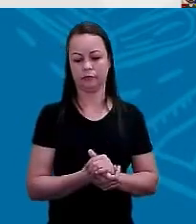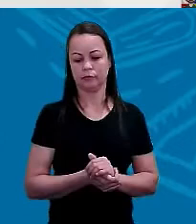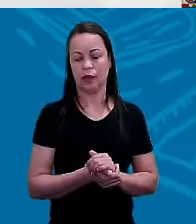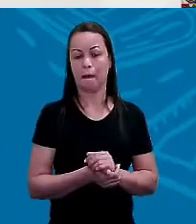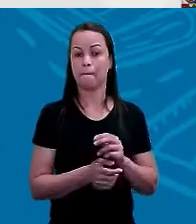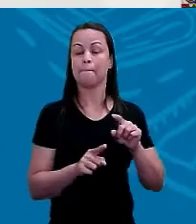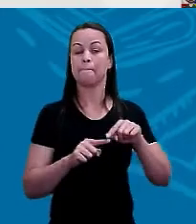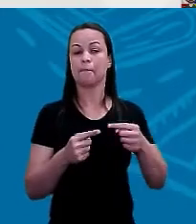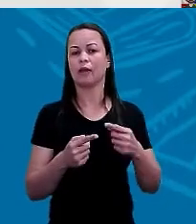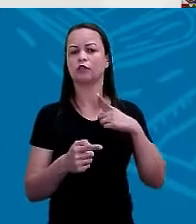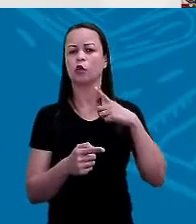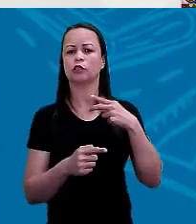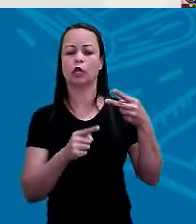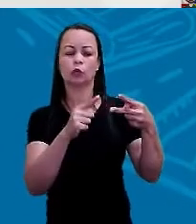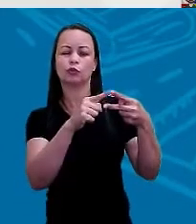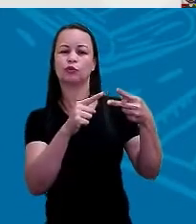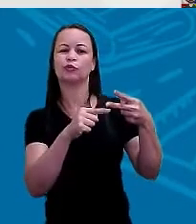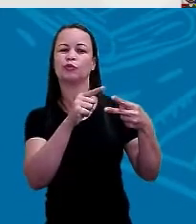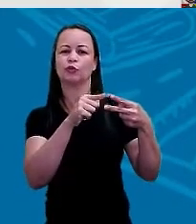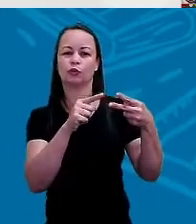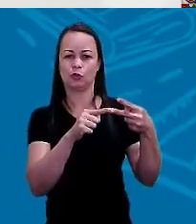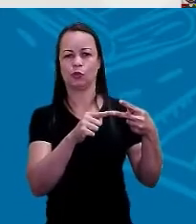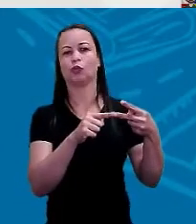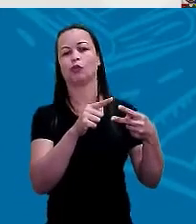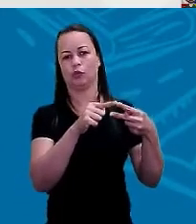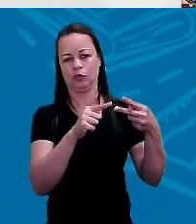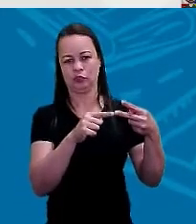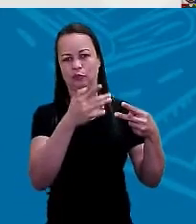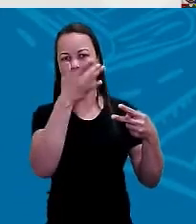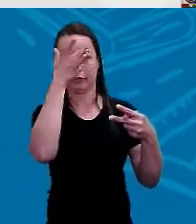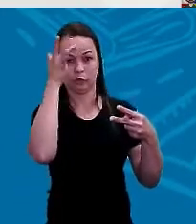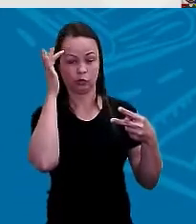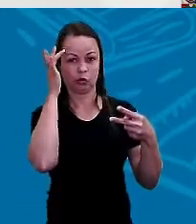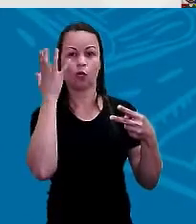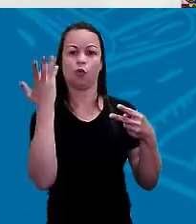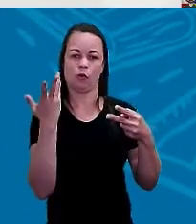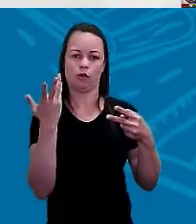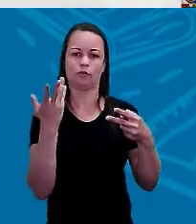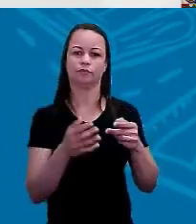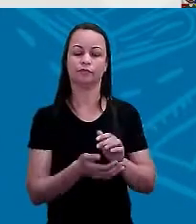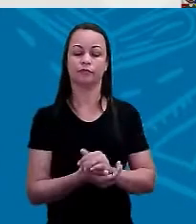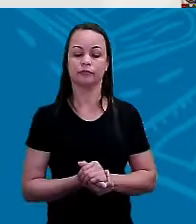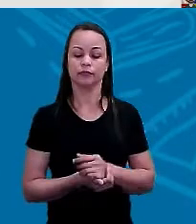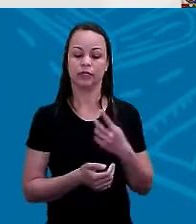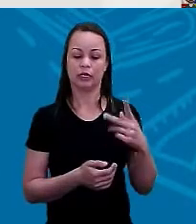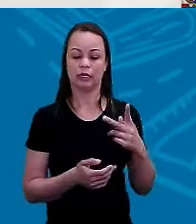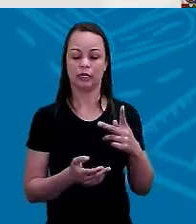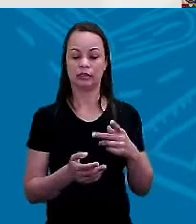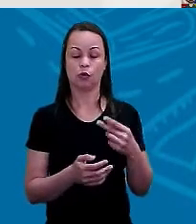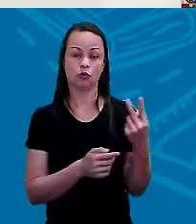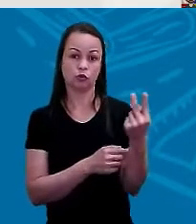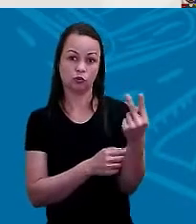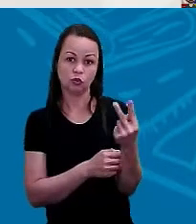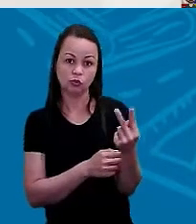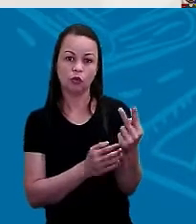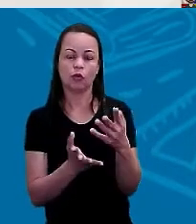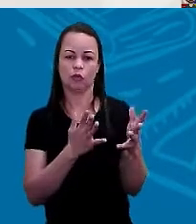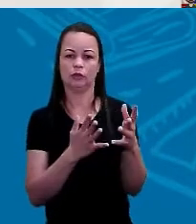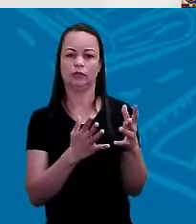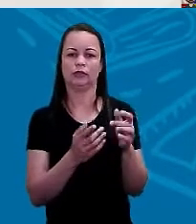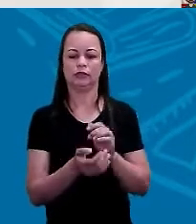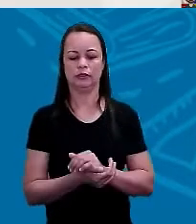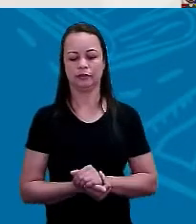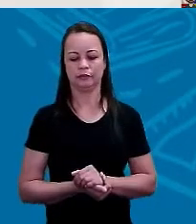aí eu tenho two subjects, tenho dois sujeitos, o sujeito composto. Então, Susan and John é